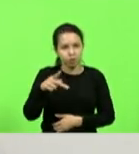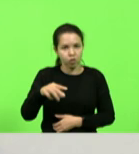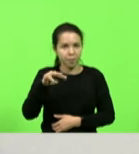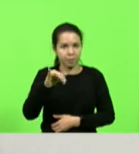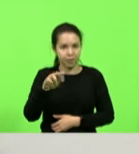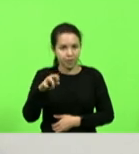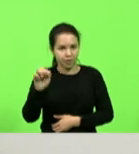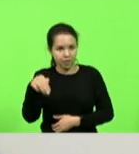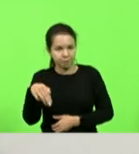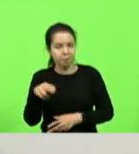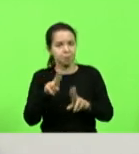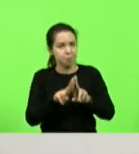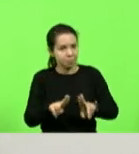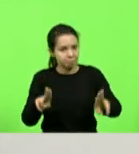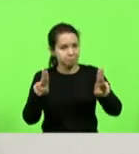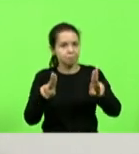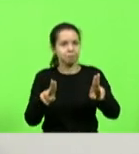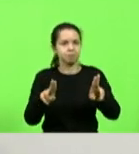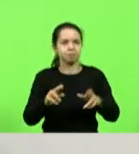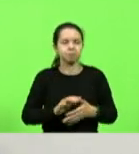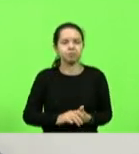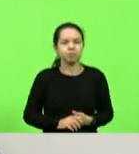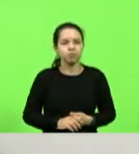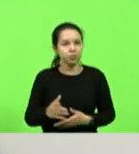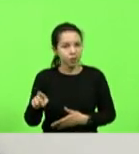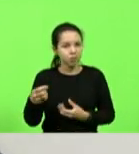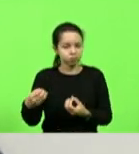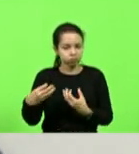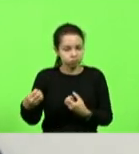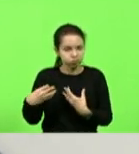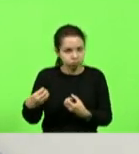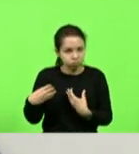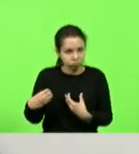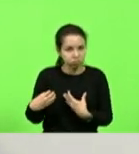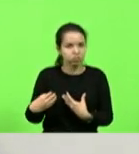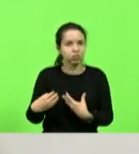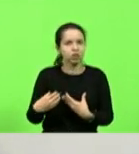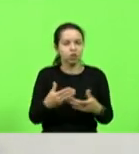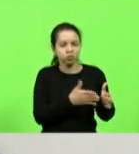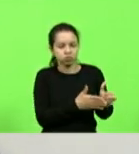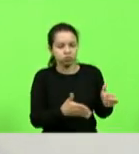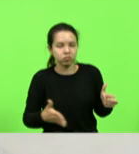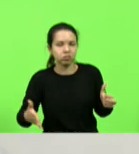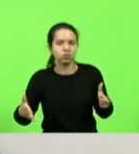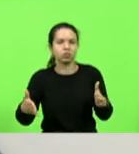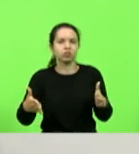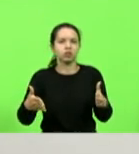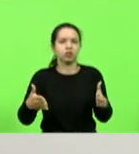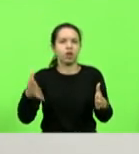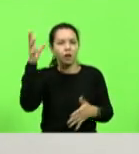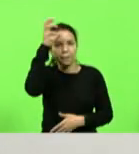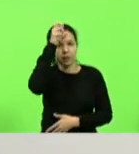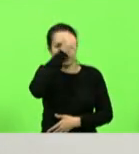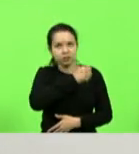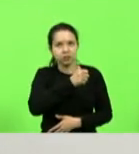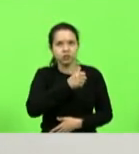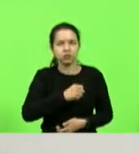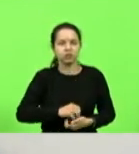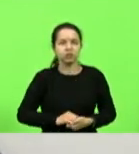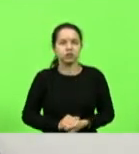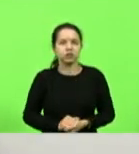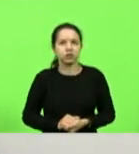da UFSC, né, foi minha educadora na educação aí da parte, né, foi uma